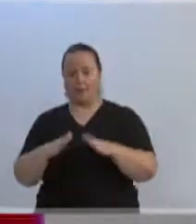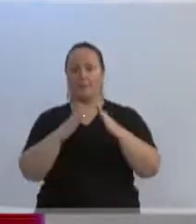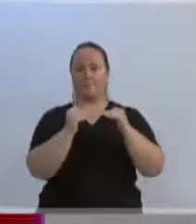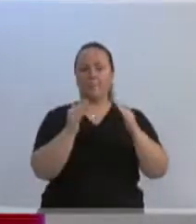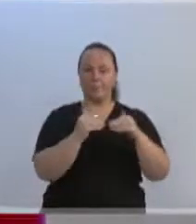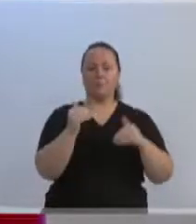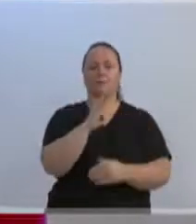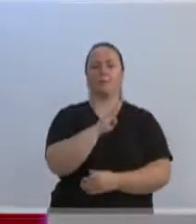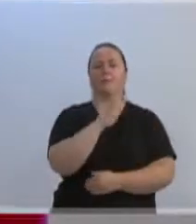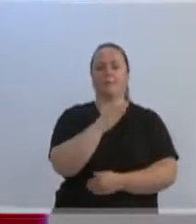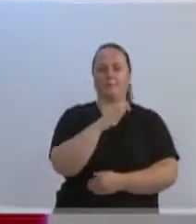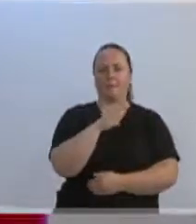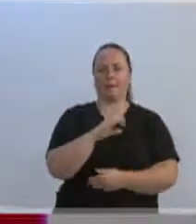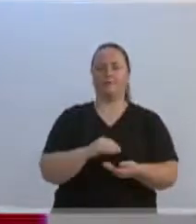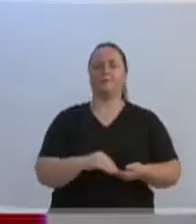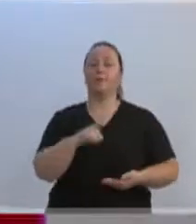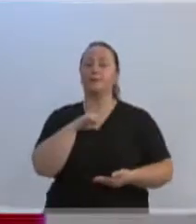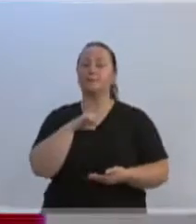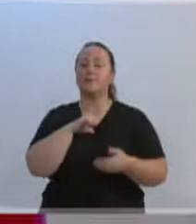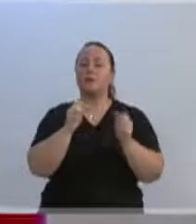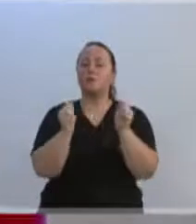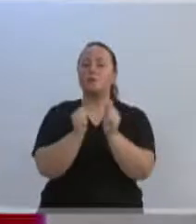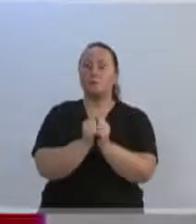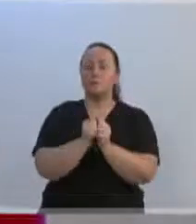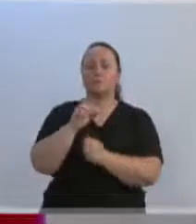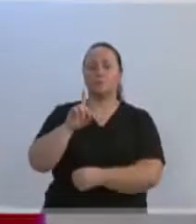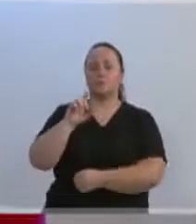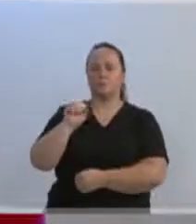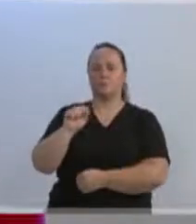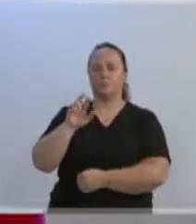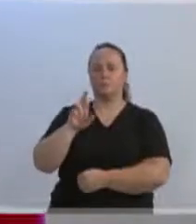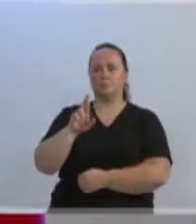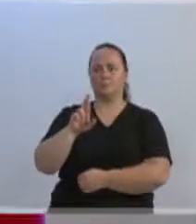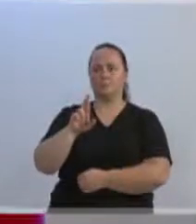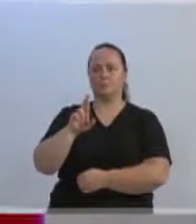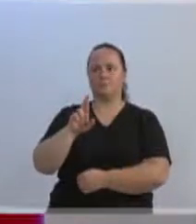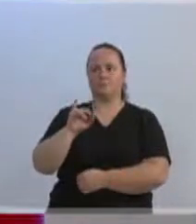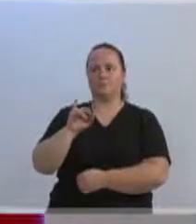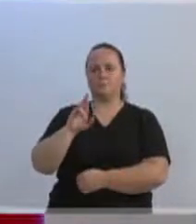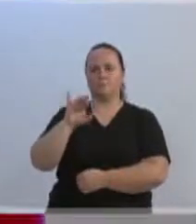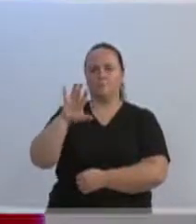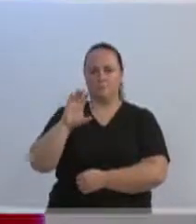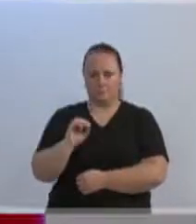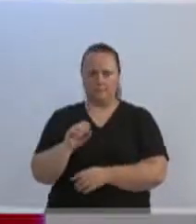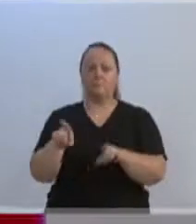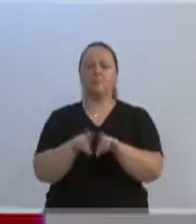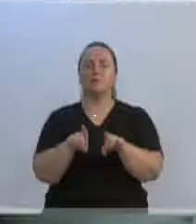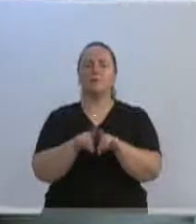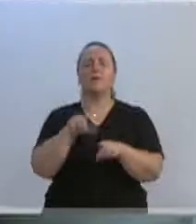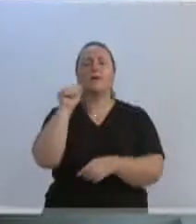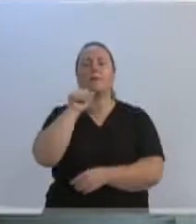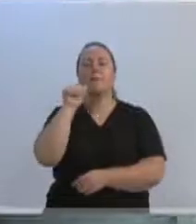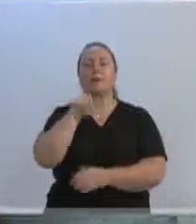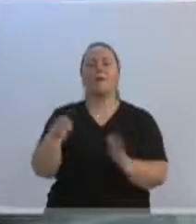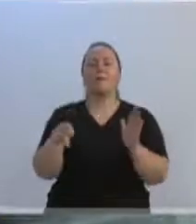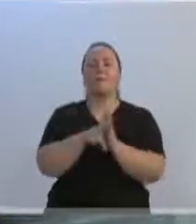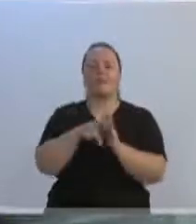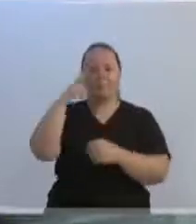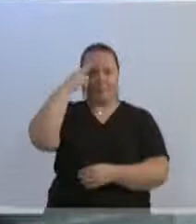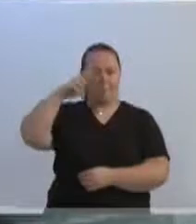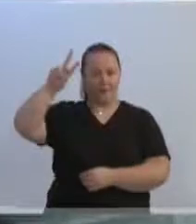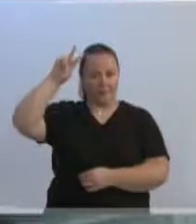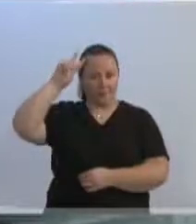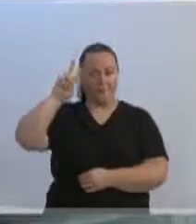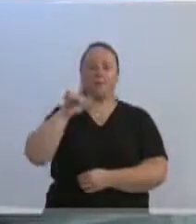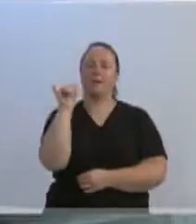contamos hoje com a presença da ilha recoba do peru e da martina laya da